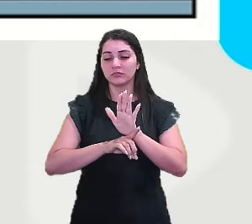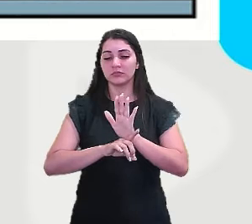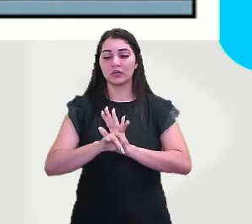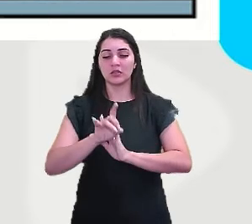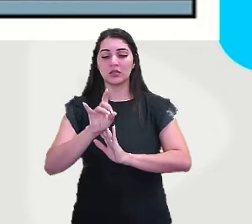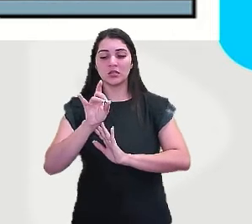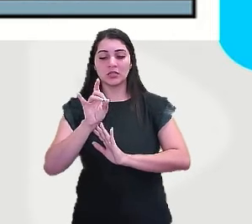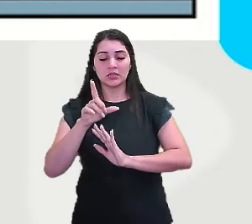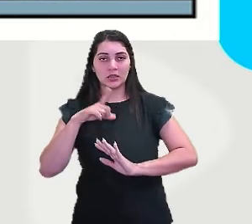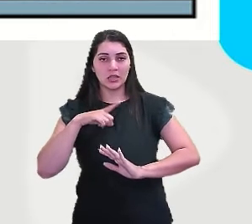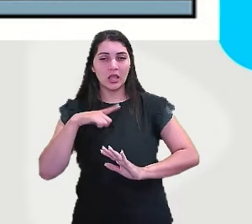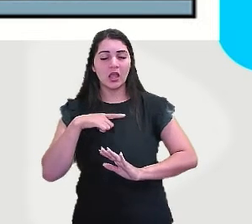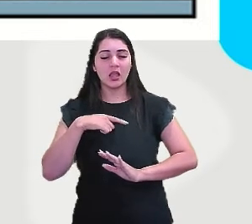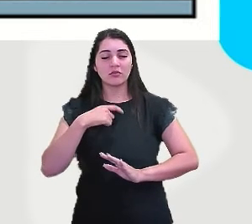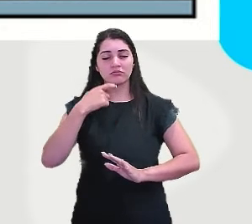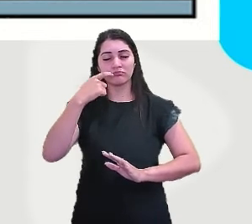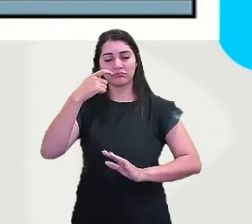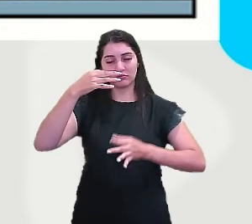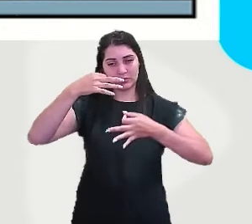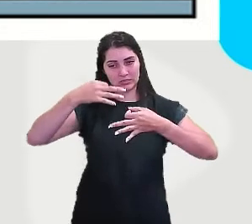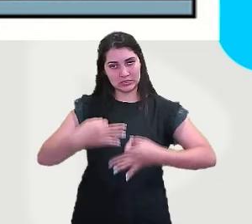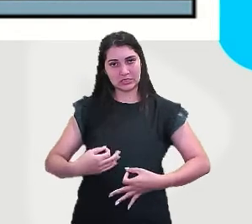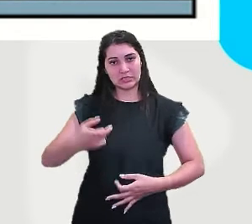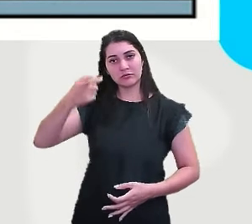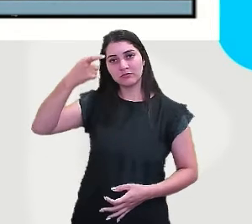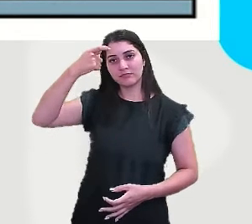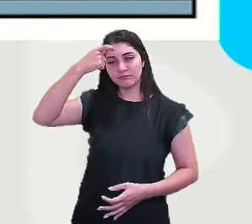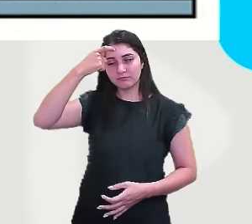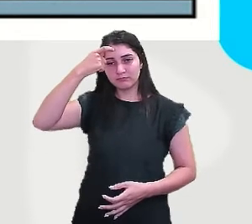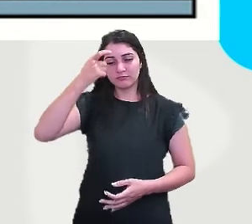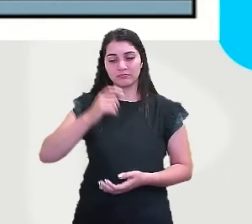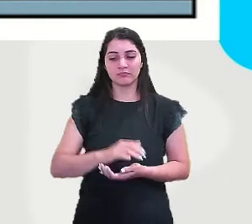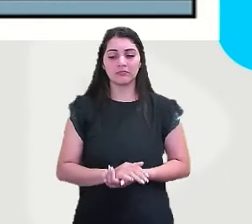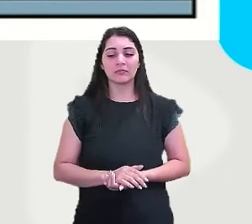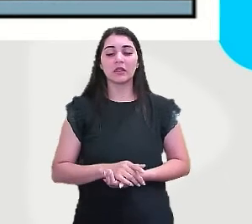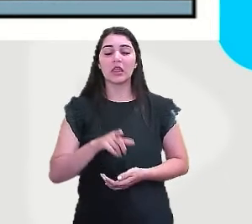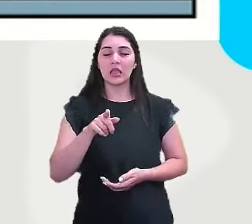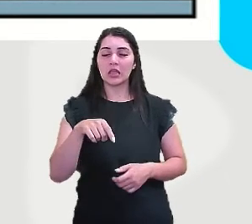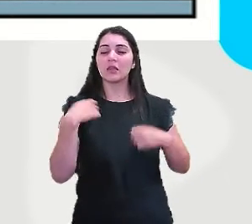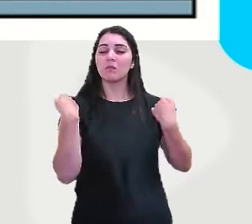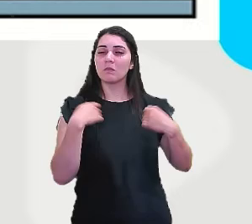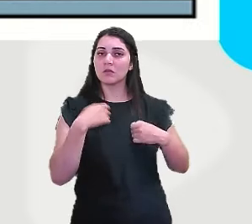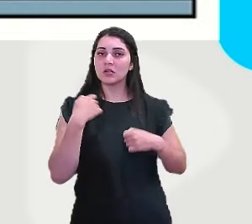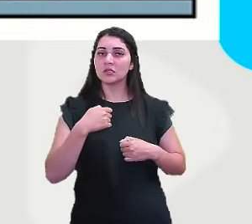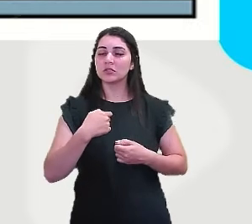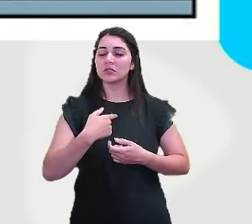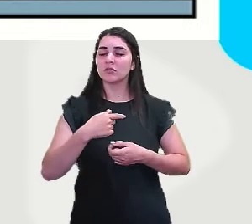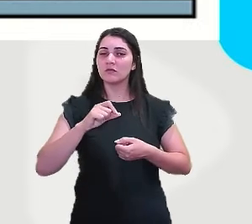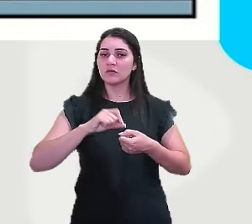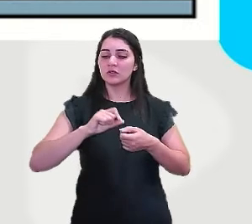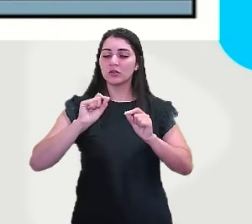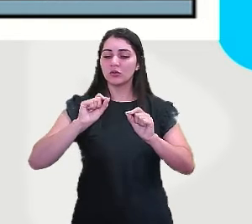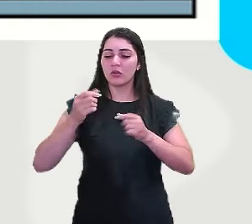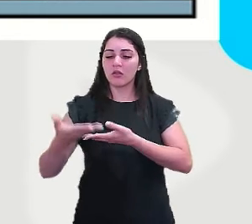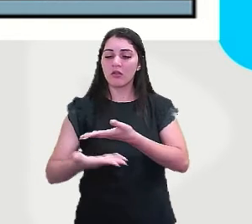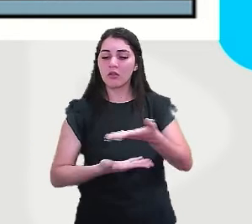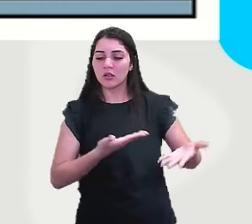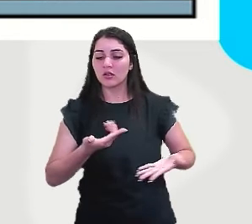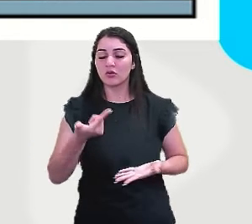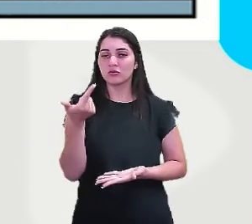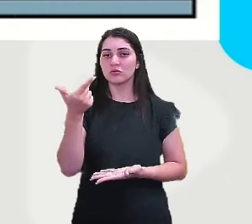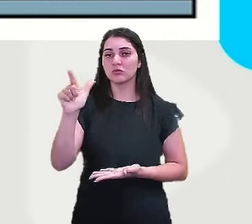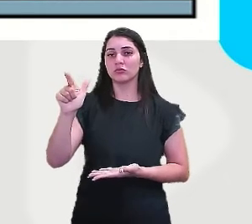São dotadas de razão e consciência e devem agir em relação umas às